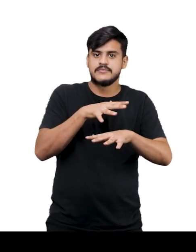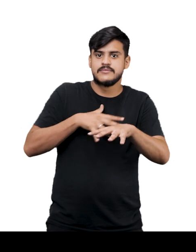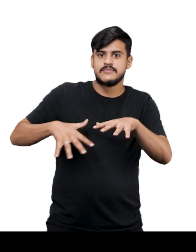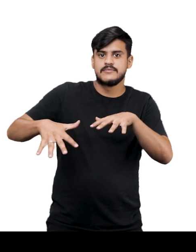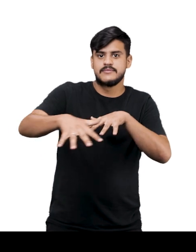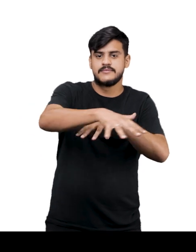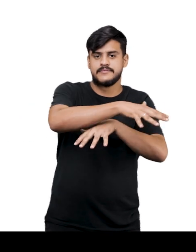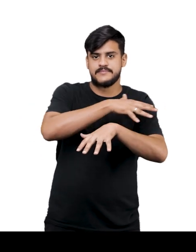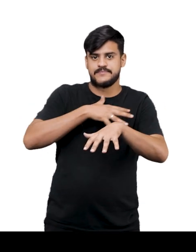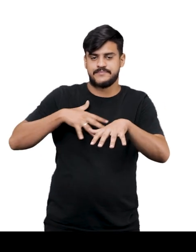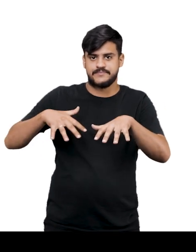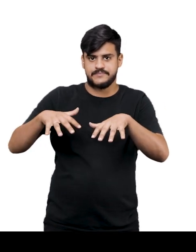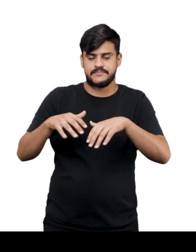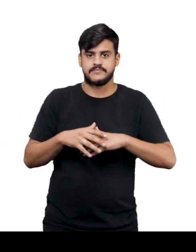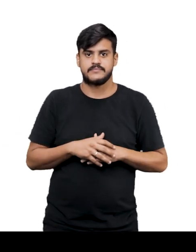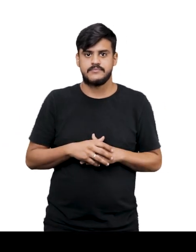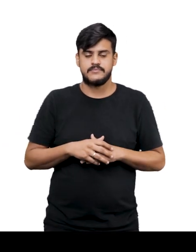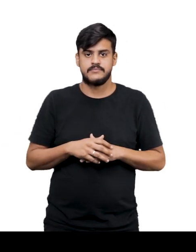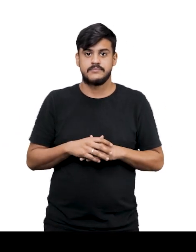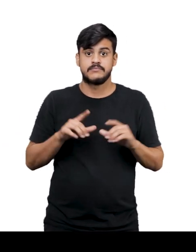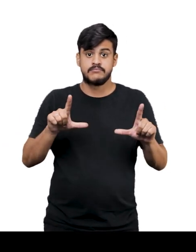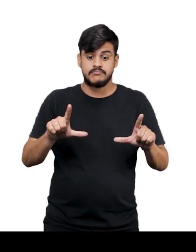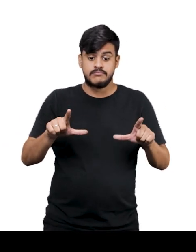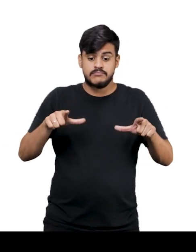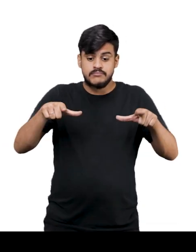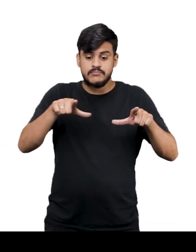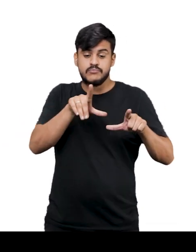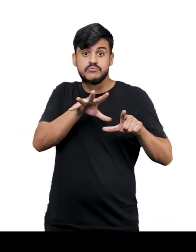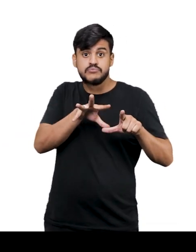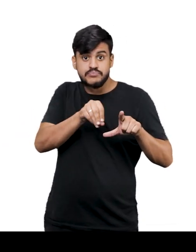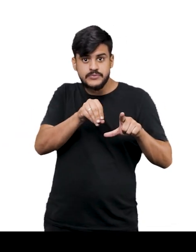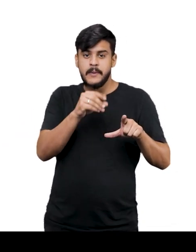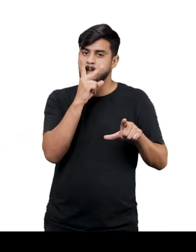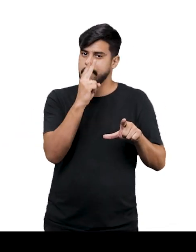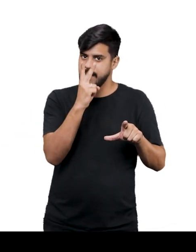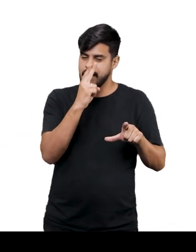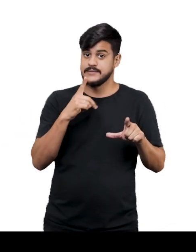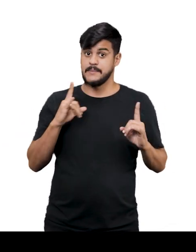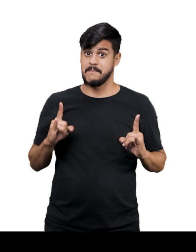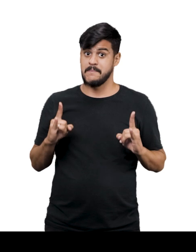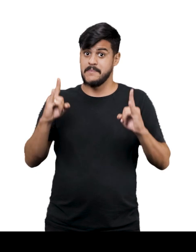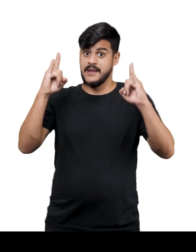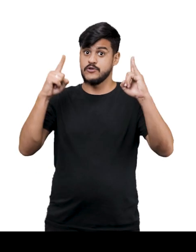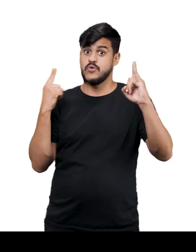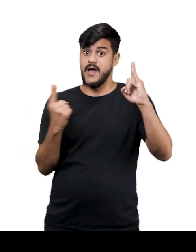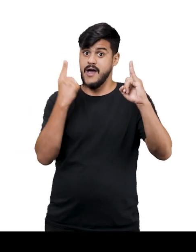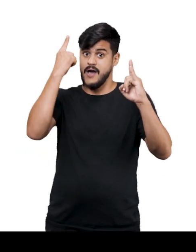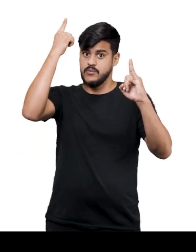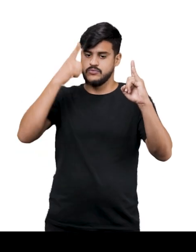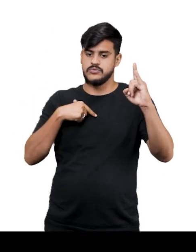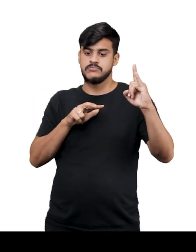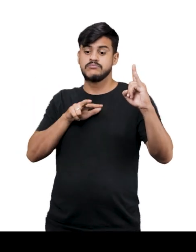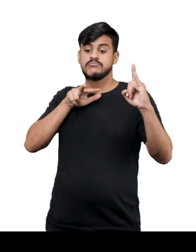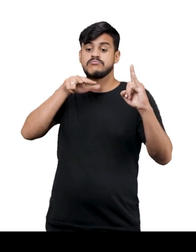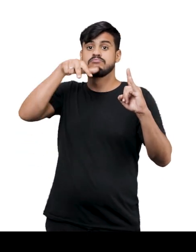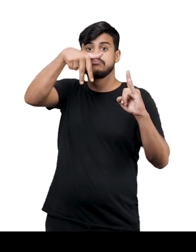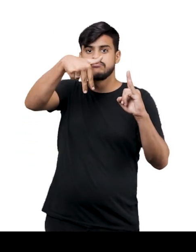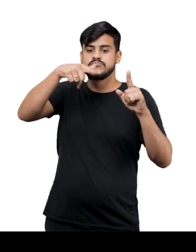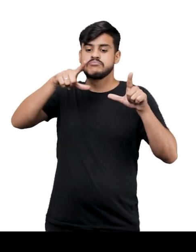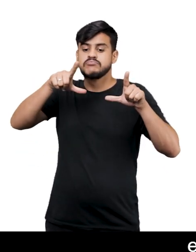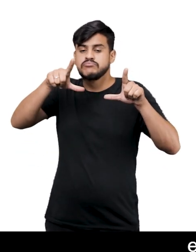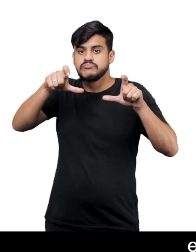entorno imediato. O ângulo do registro sugere ter sido captado de um prédio alto na própria